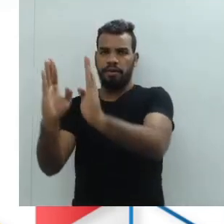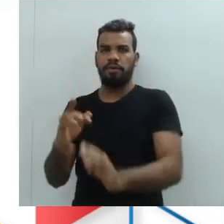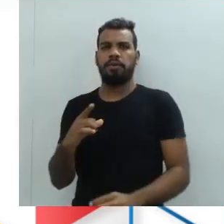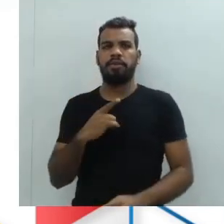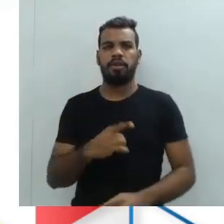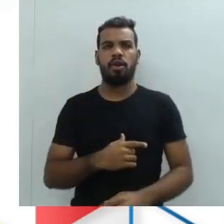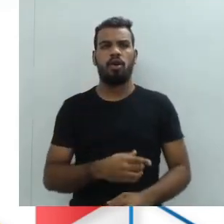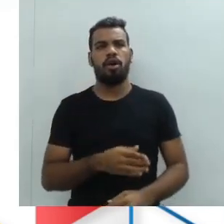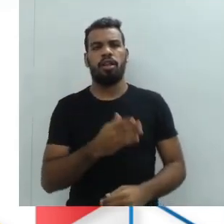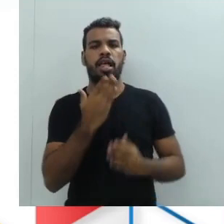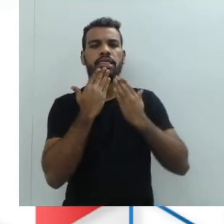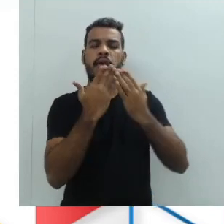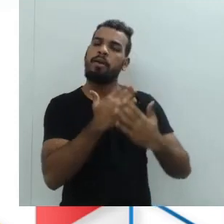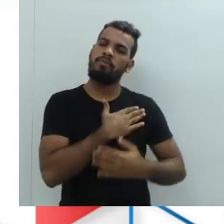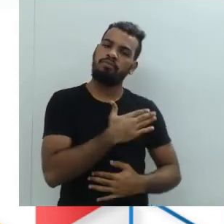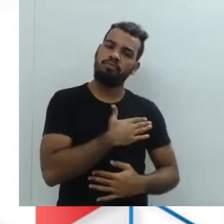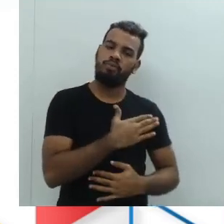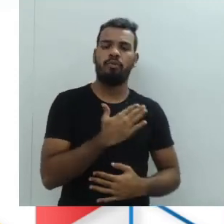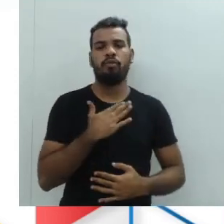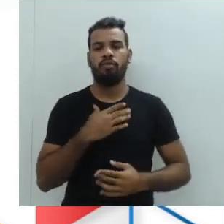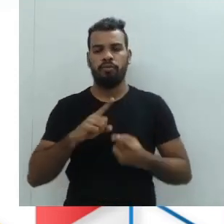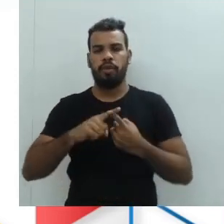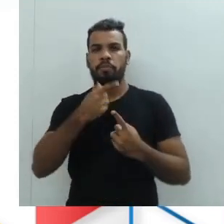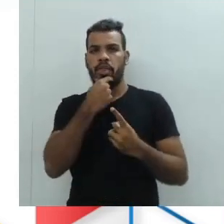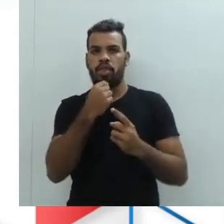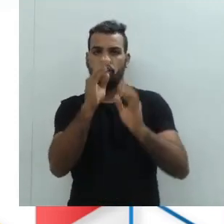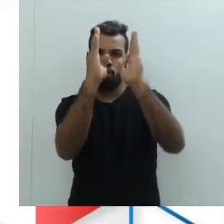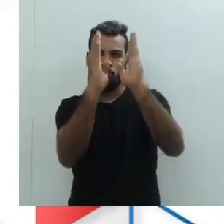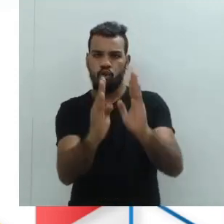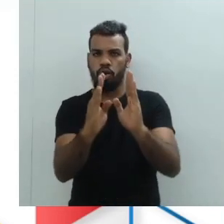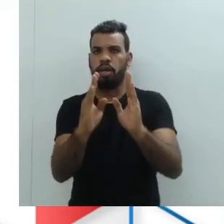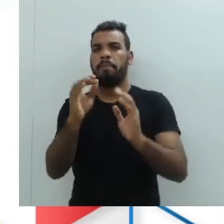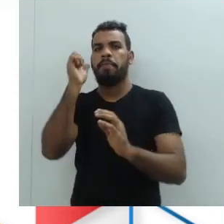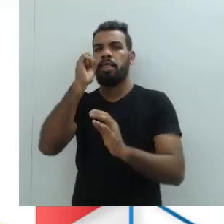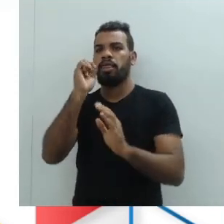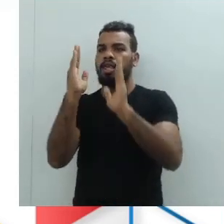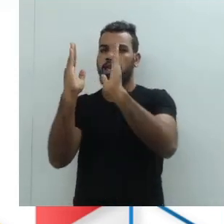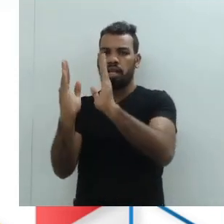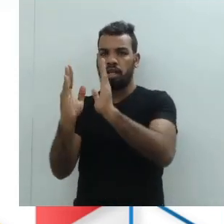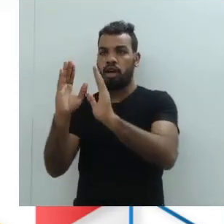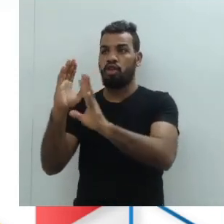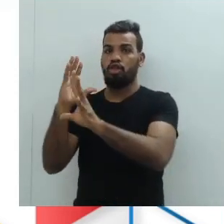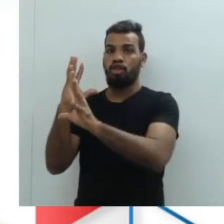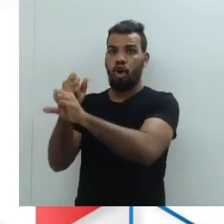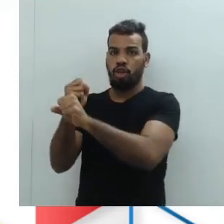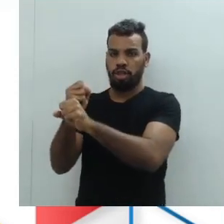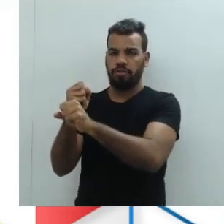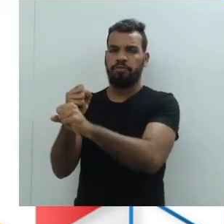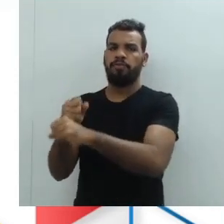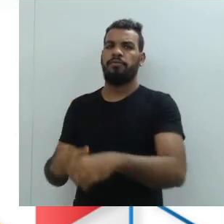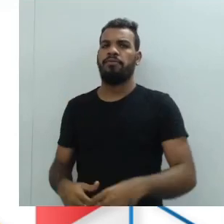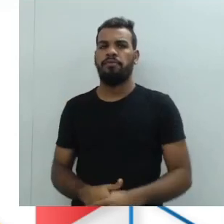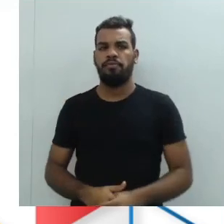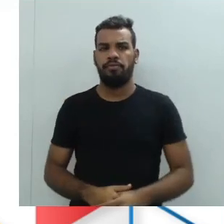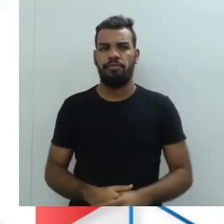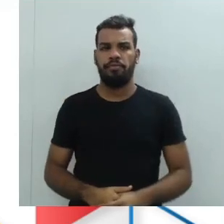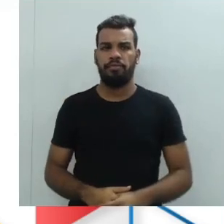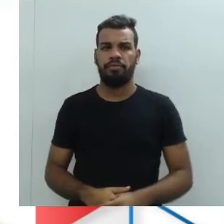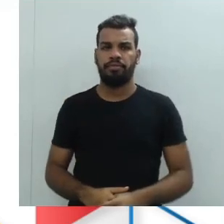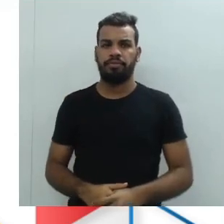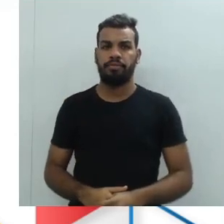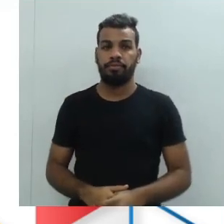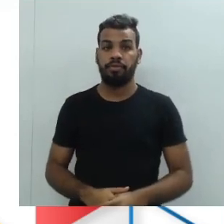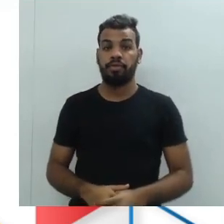do coração, aí tem a coluna meninos, meninas e o total. Acompanhando nossa aula aqui, nós temos o que a gente